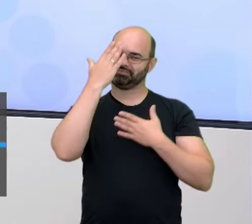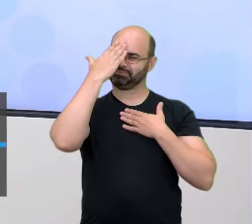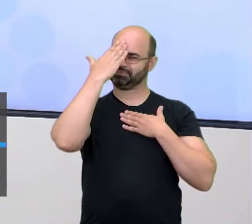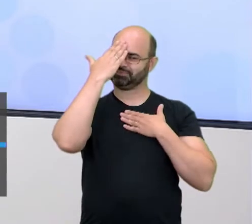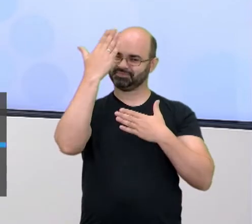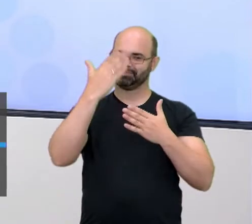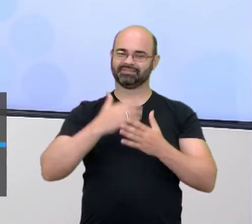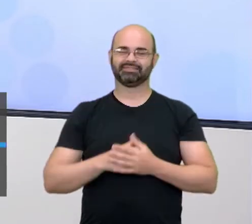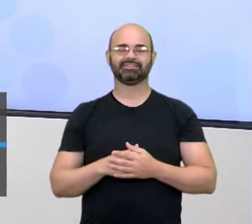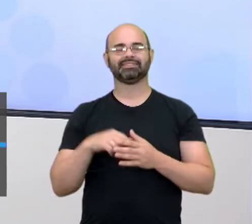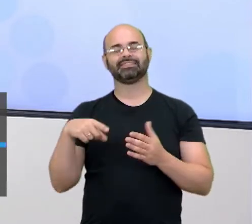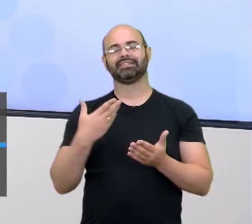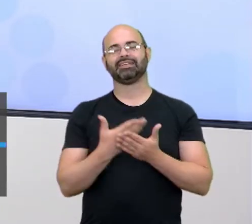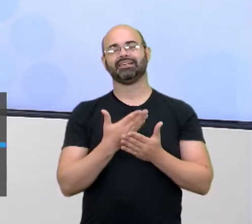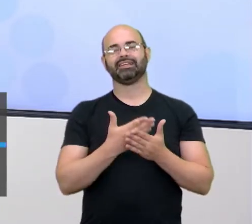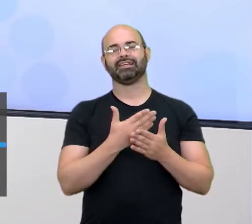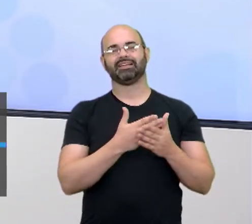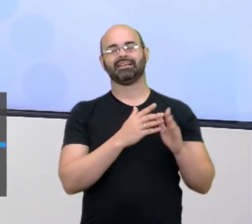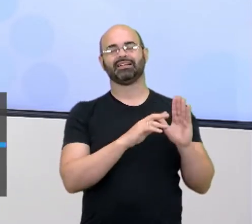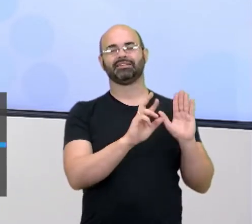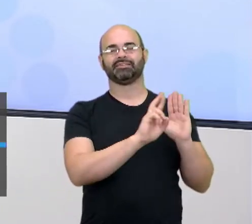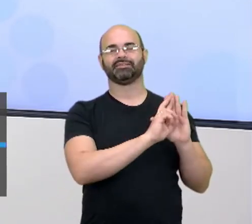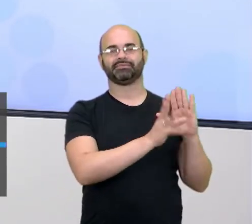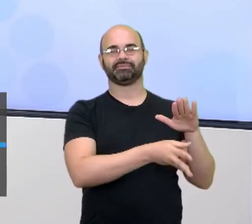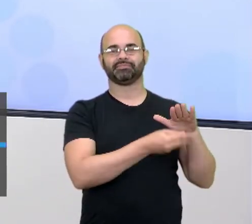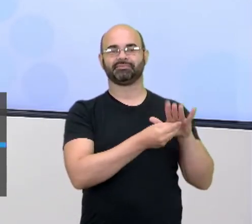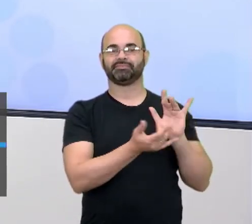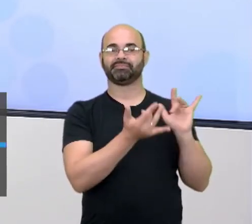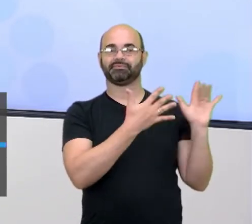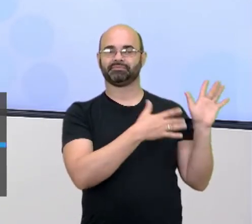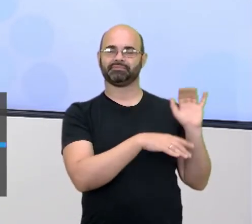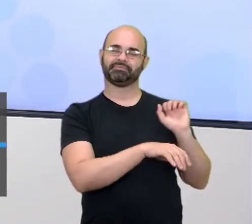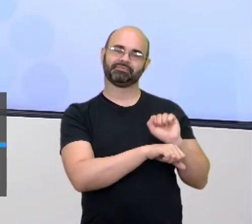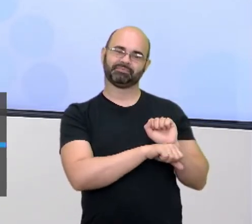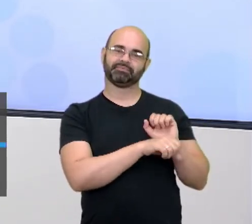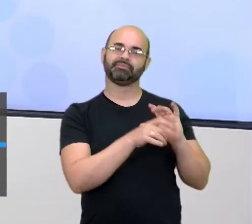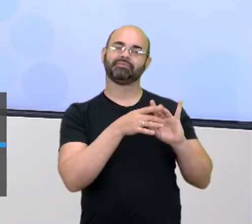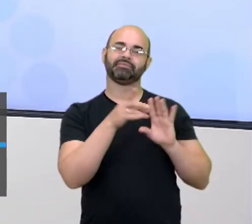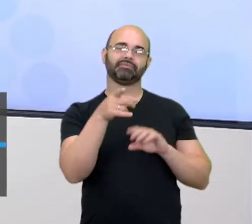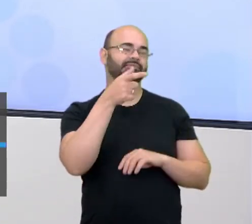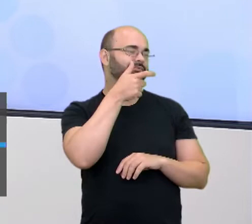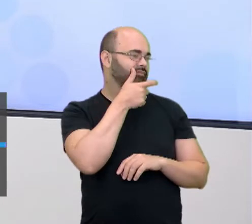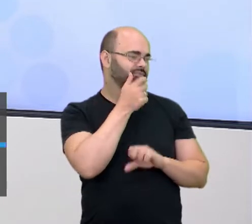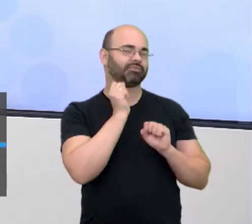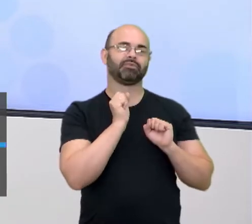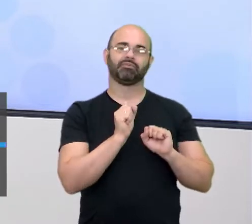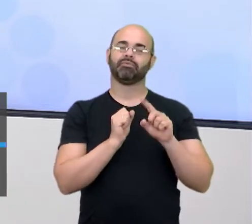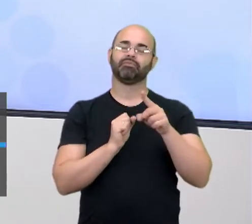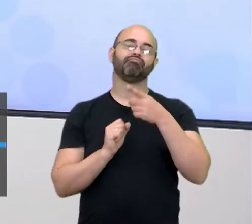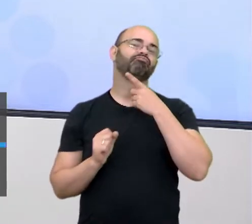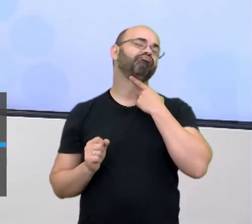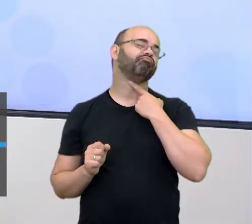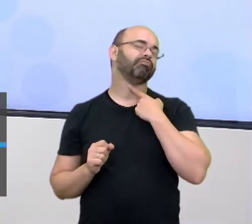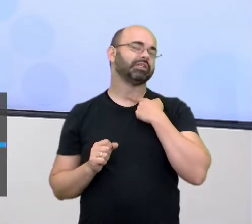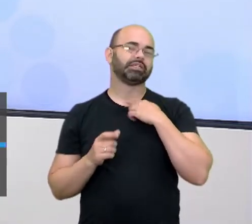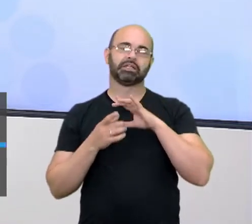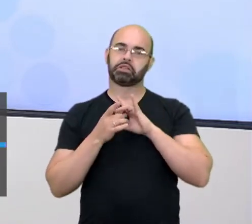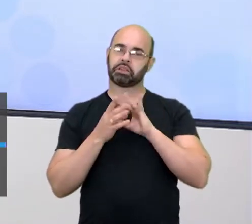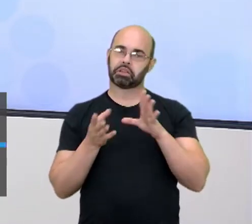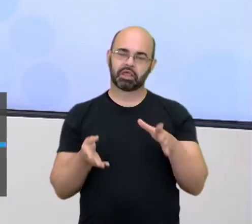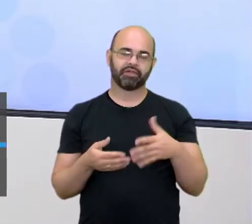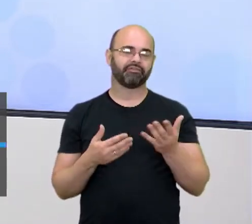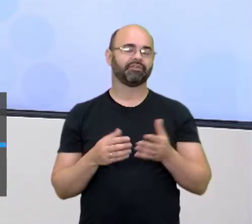Lembrando que essa aula fica disponível aí para vocês no repositório e você faça uso dela como achar necessário, como achar